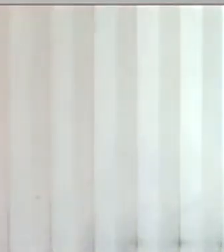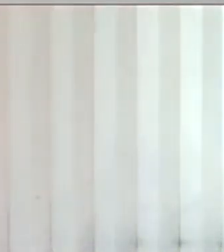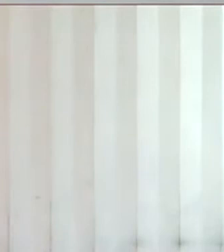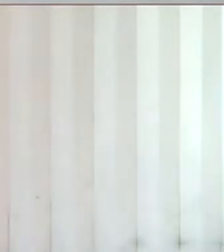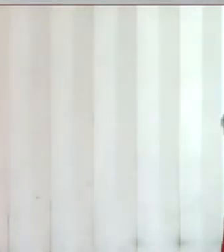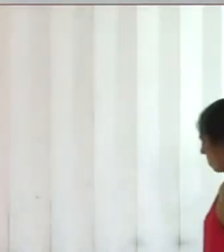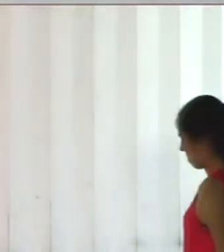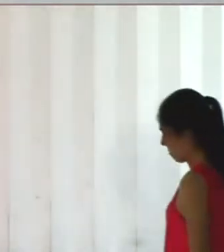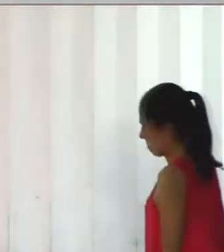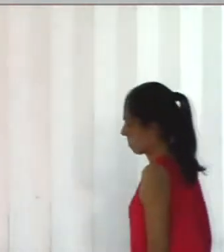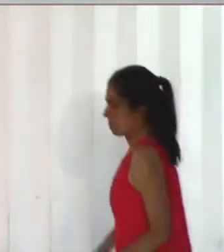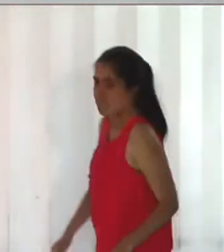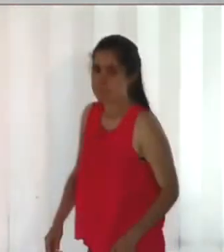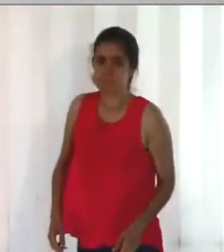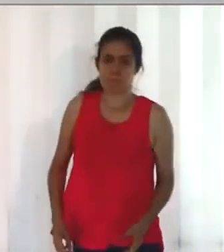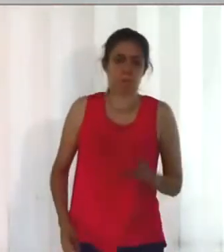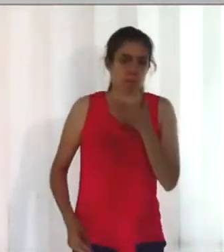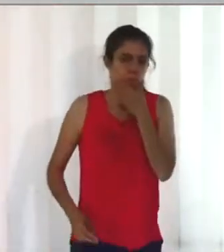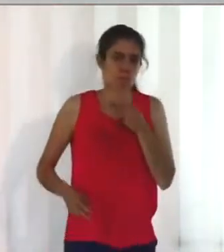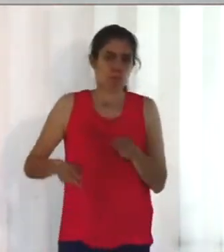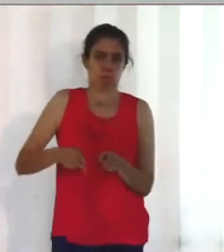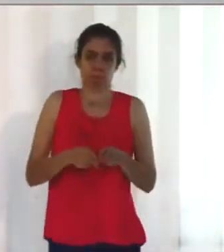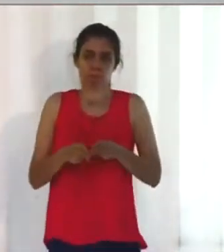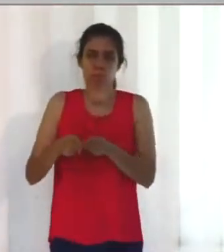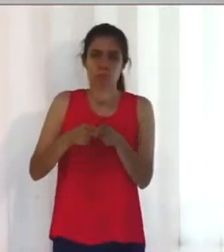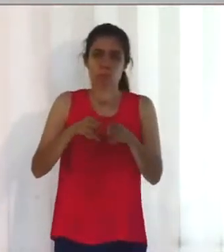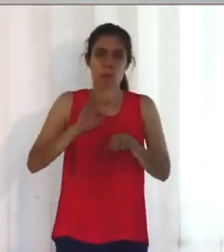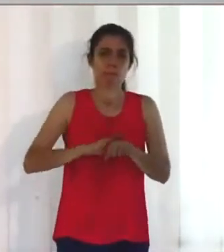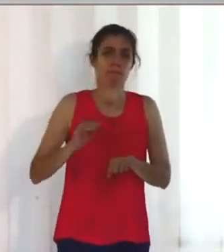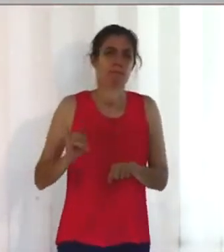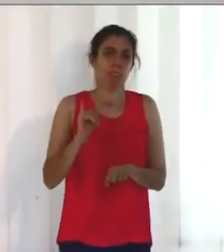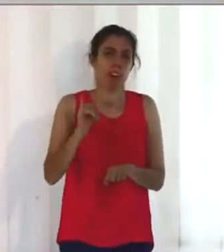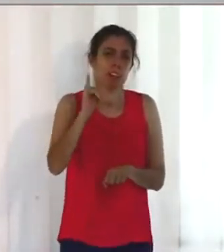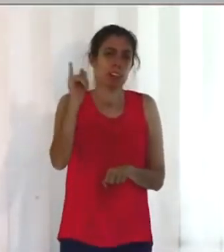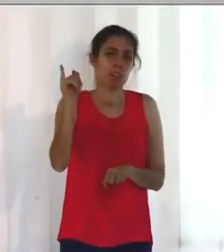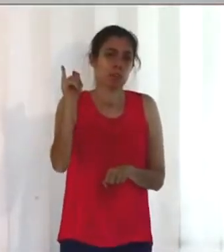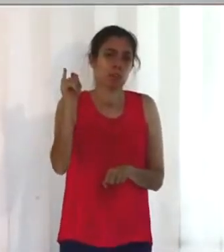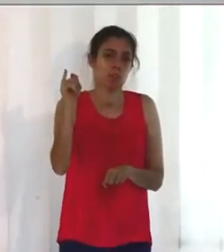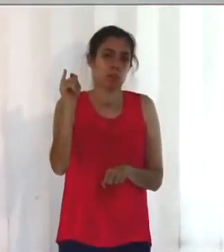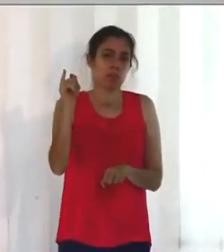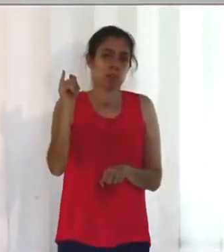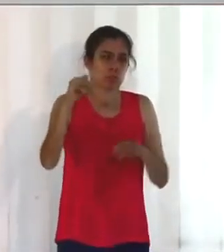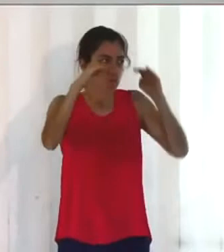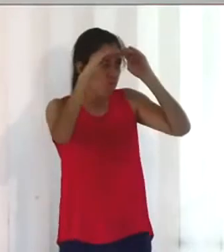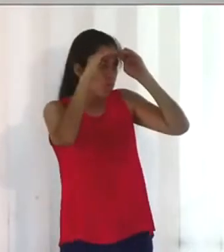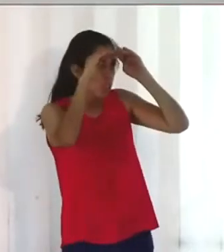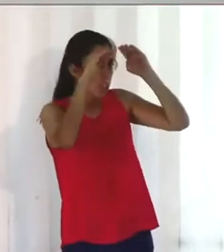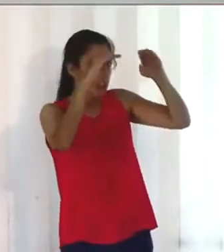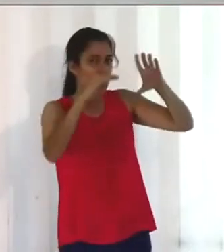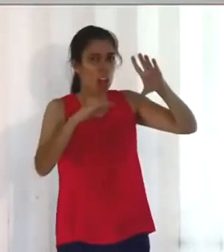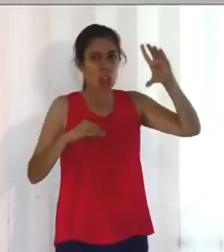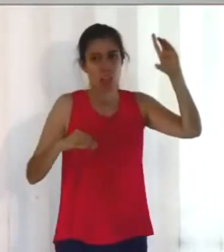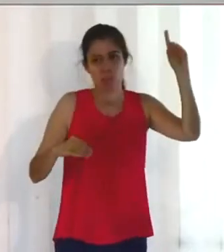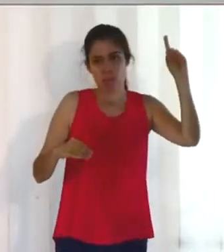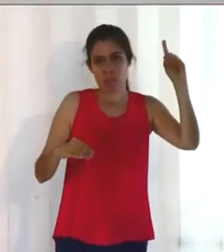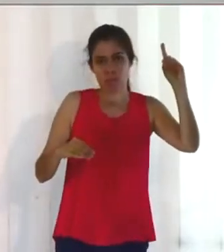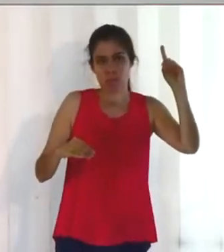que ouvir o escárnio, ouvir a ridicularização, ouvir a zombaria dos povos. Imagine